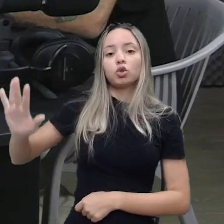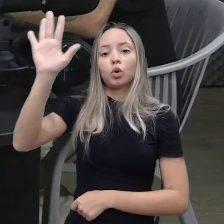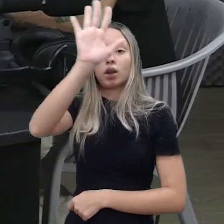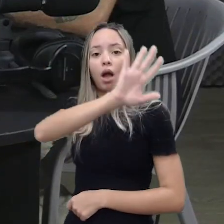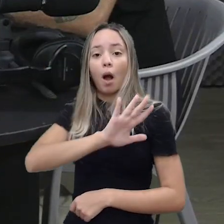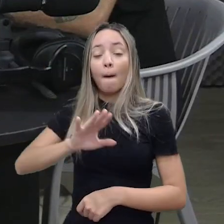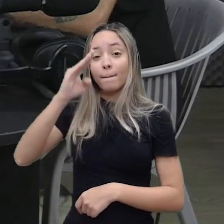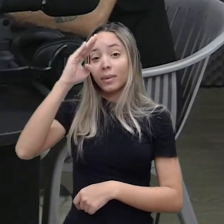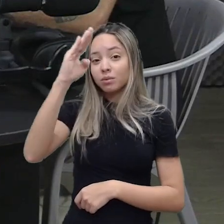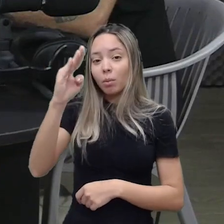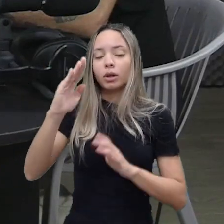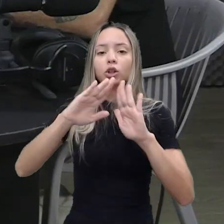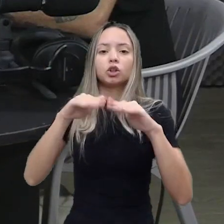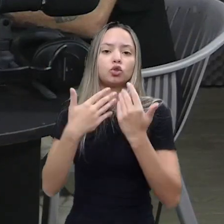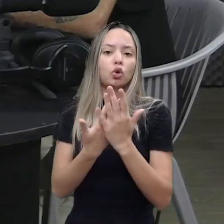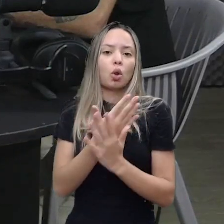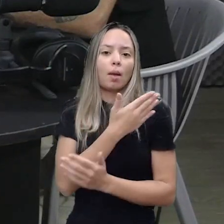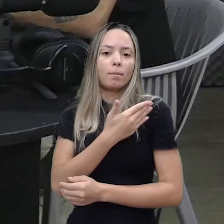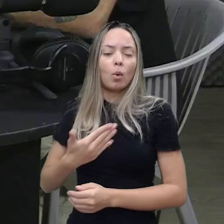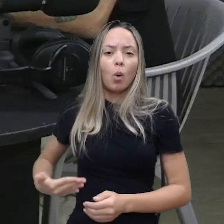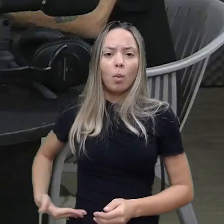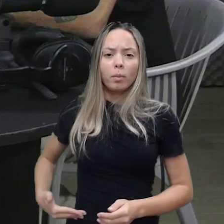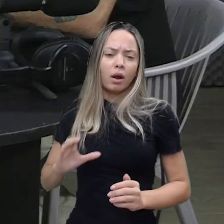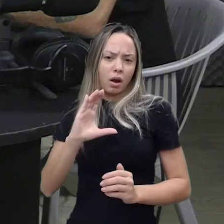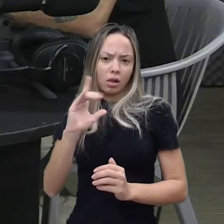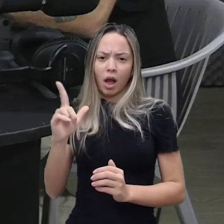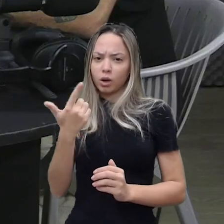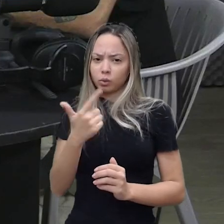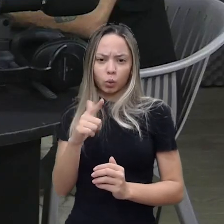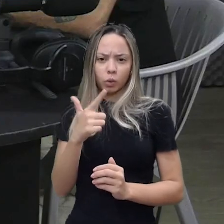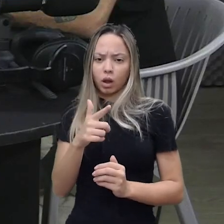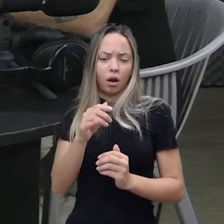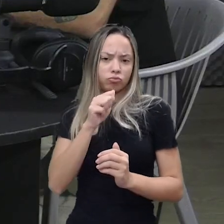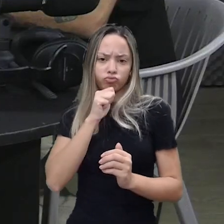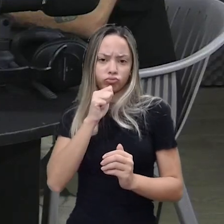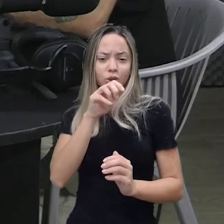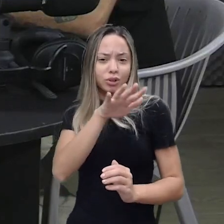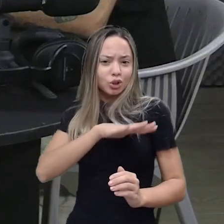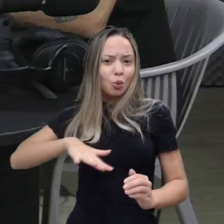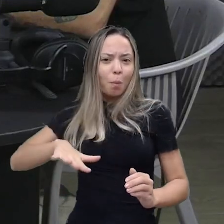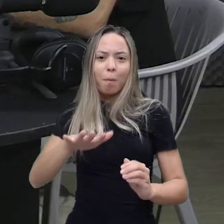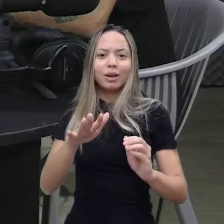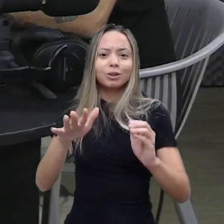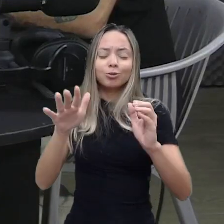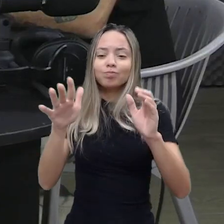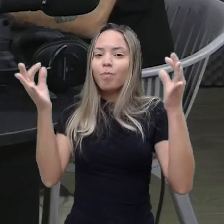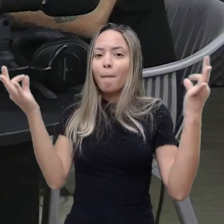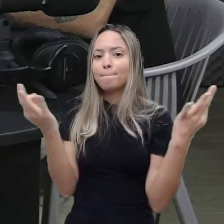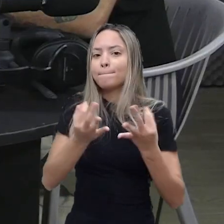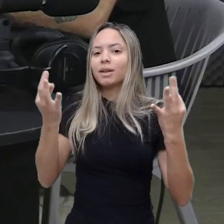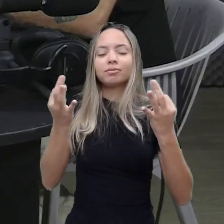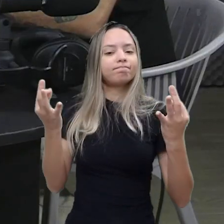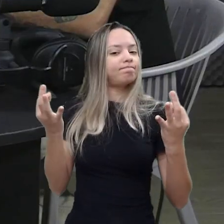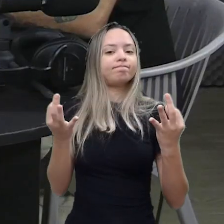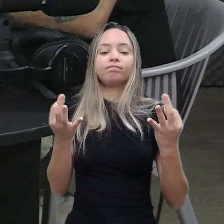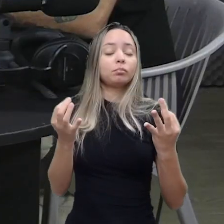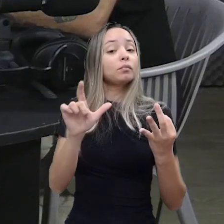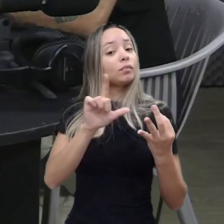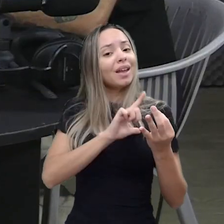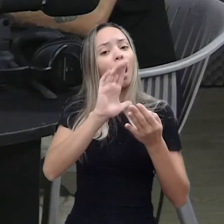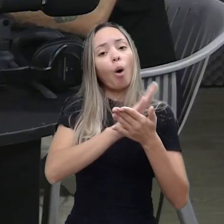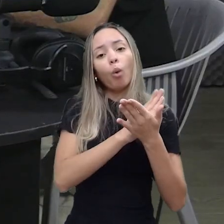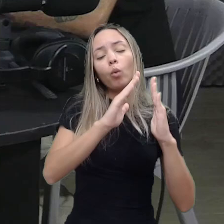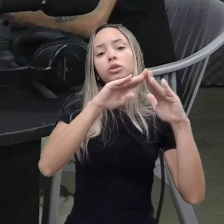públicas. A gente ainda não tem esse espaço ideal, tá, Hugo? A gente vai ter escolas, às vezes, com mais